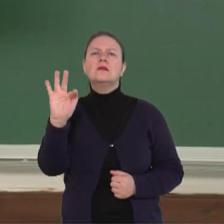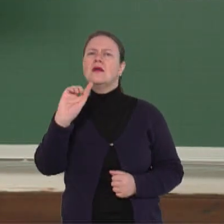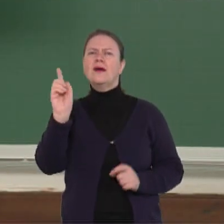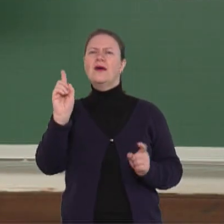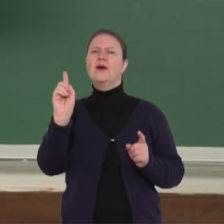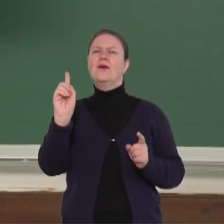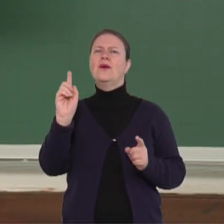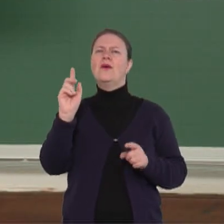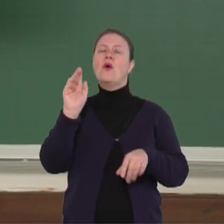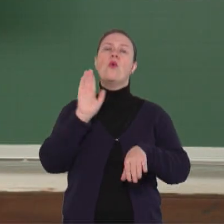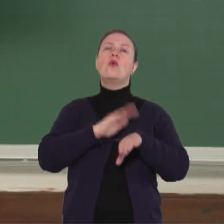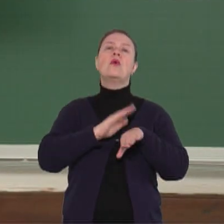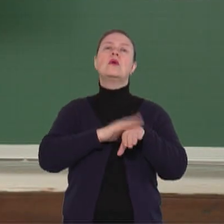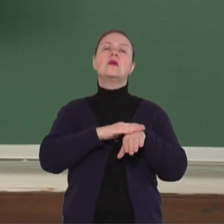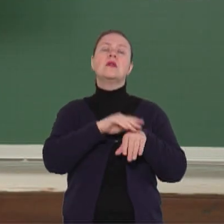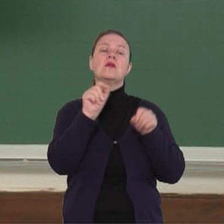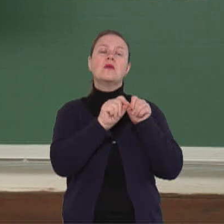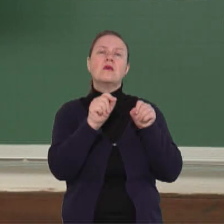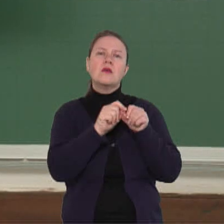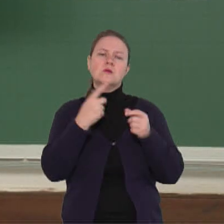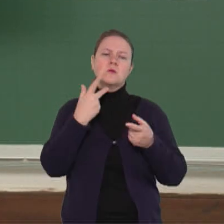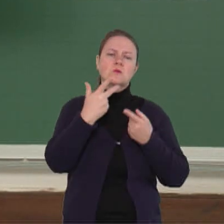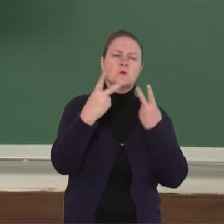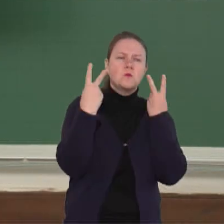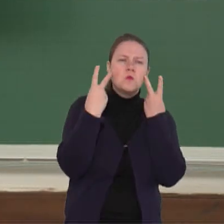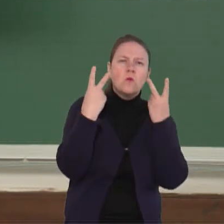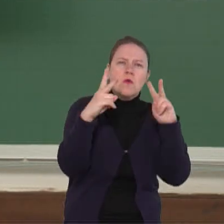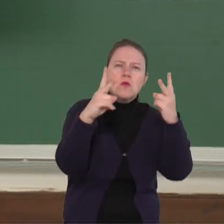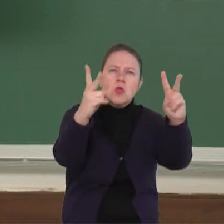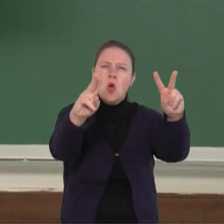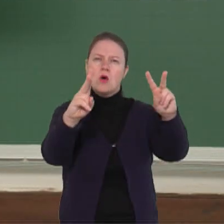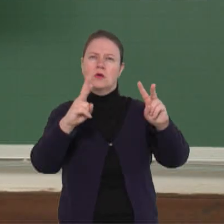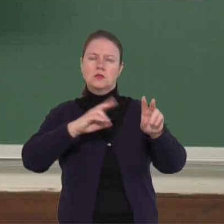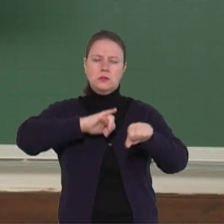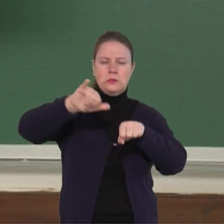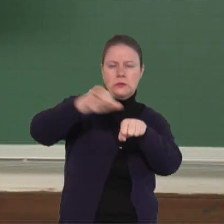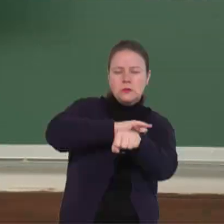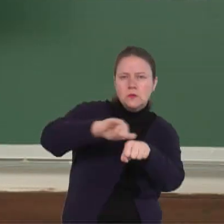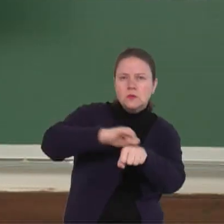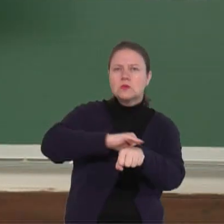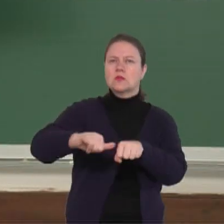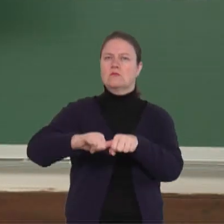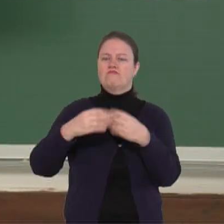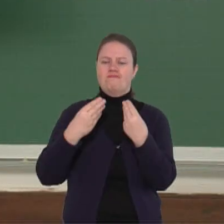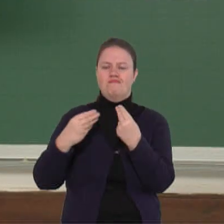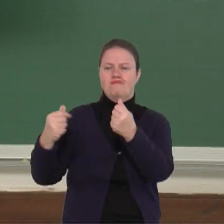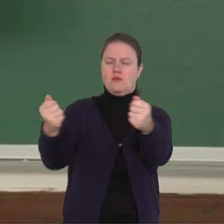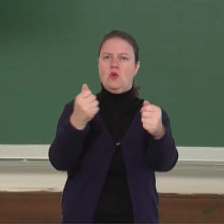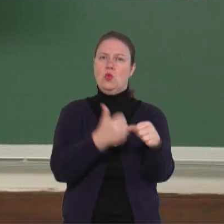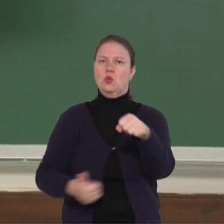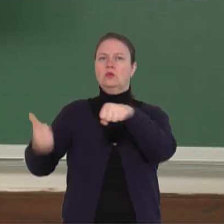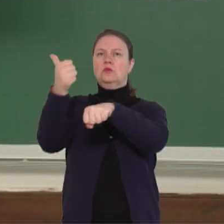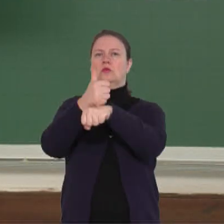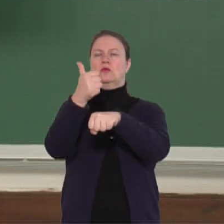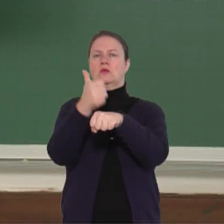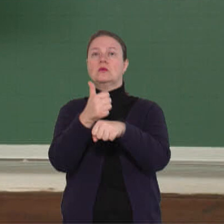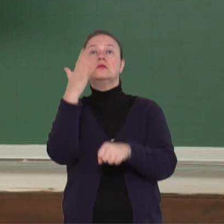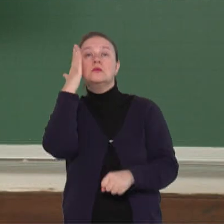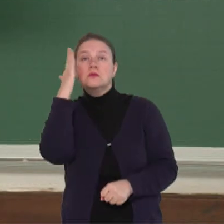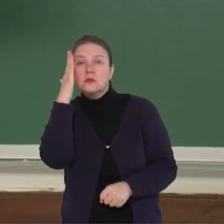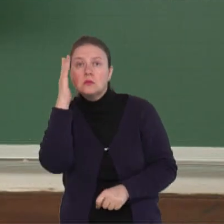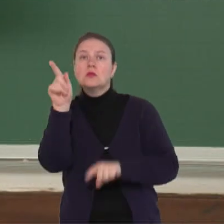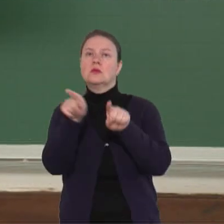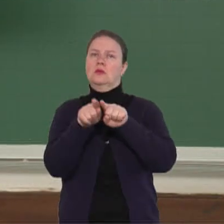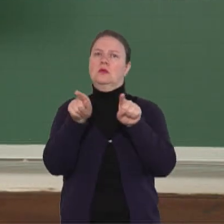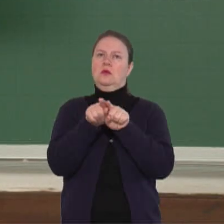leva em consideração os feitos de Napoleão, as conquistas de Napoleão. Excelente estrategista, né? Líder nato, né? Sabia trazer